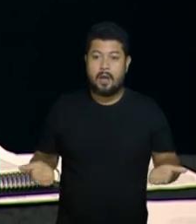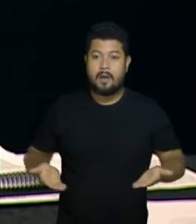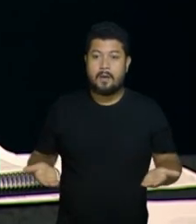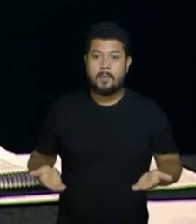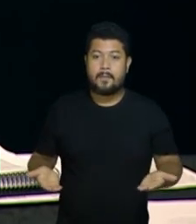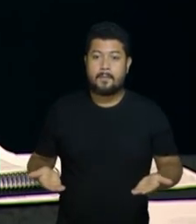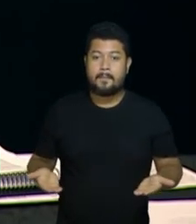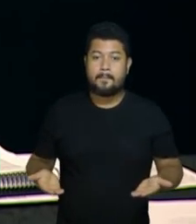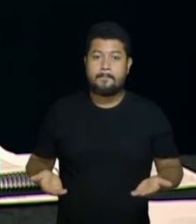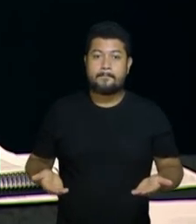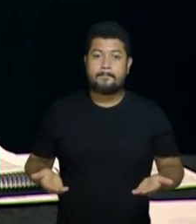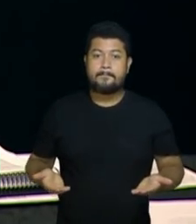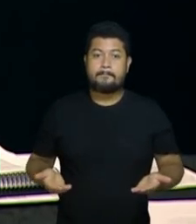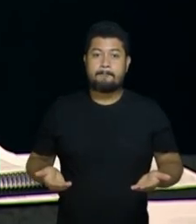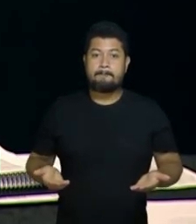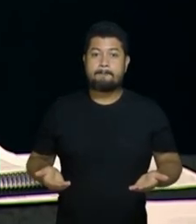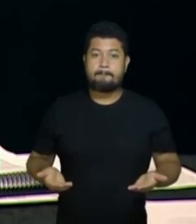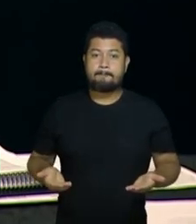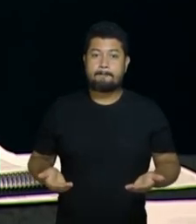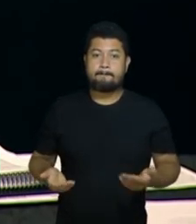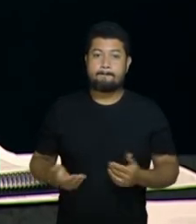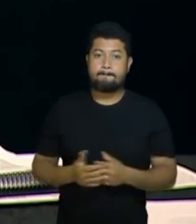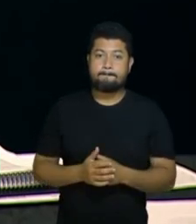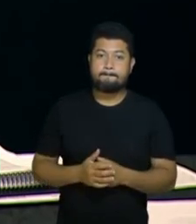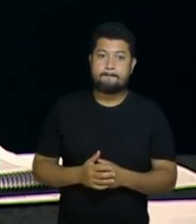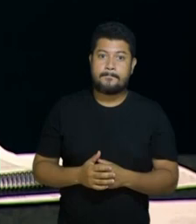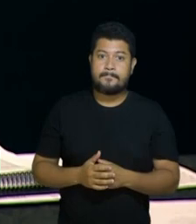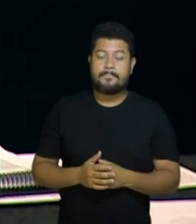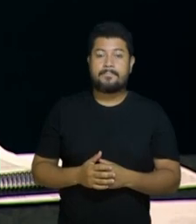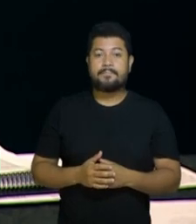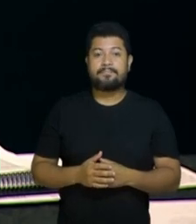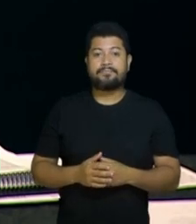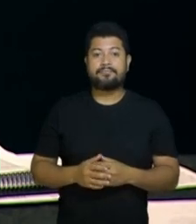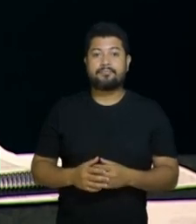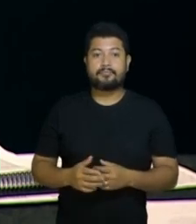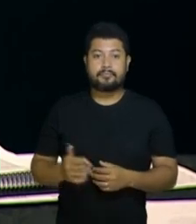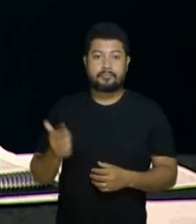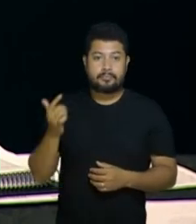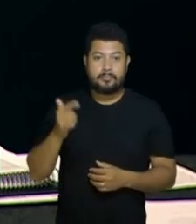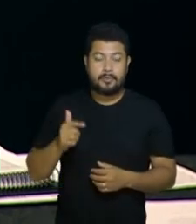Esse momento também está se concretizando graças